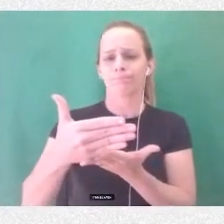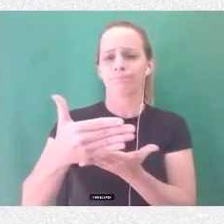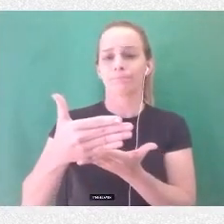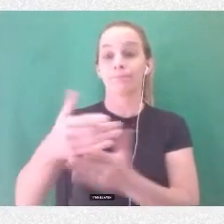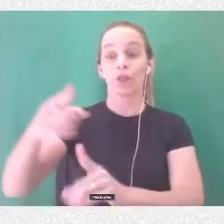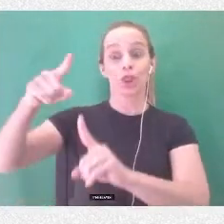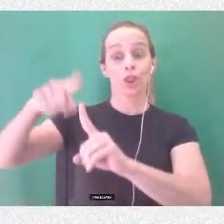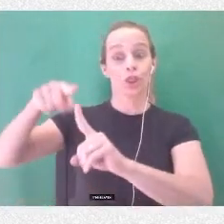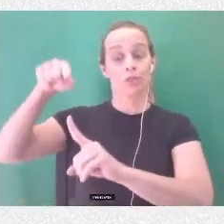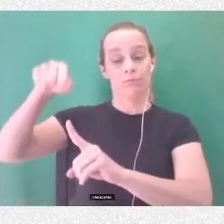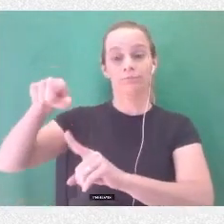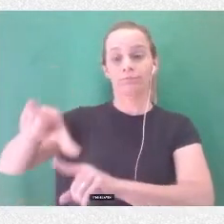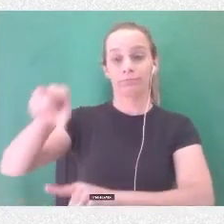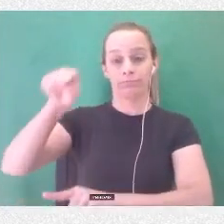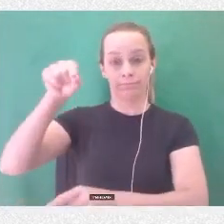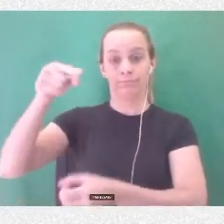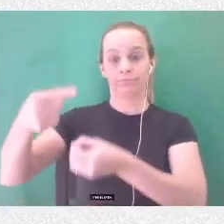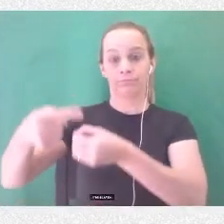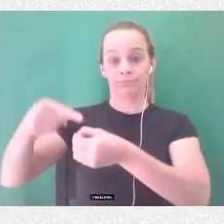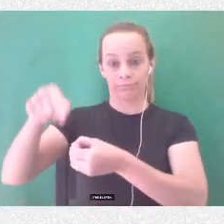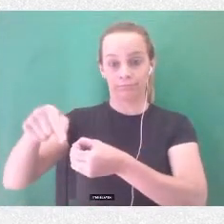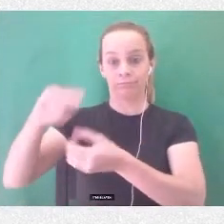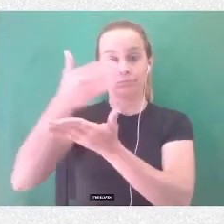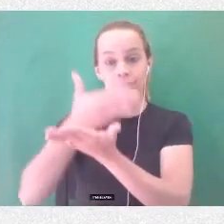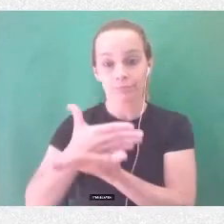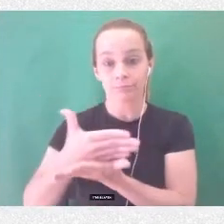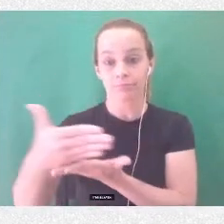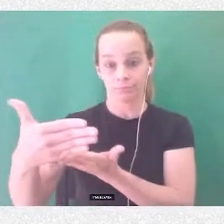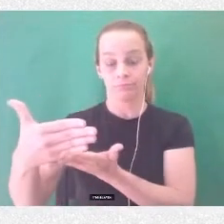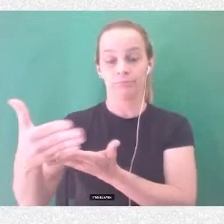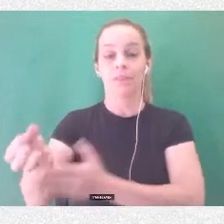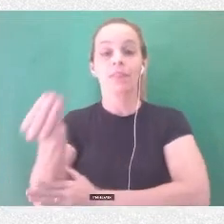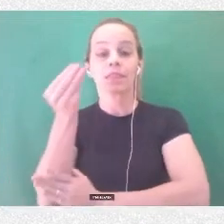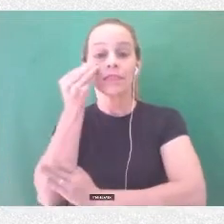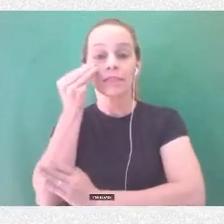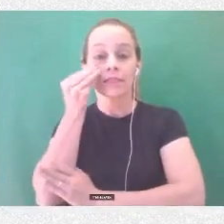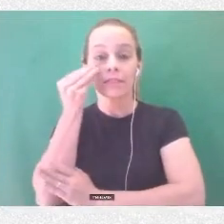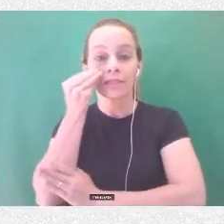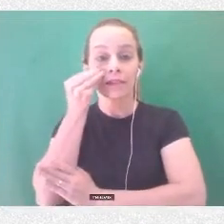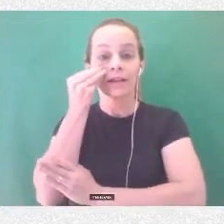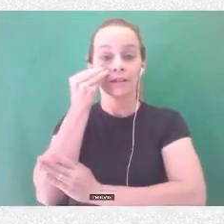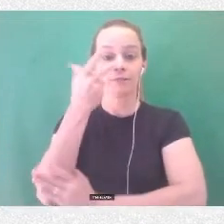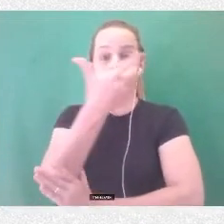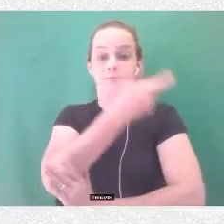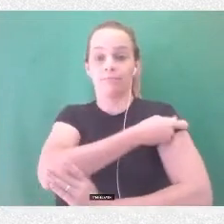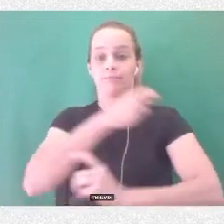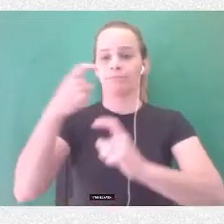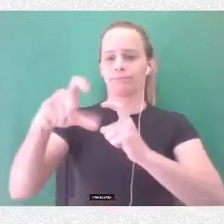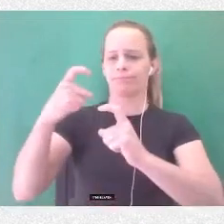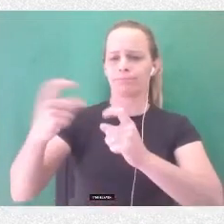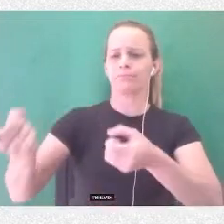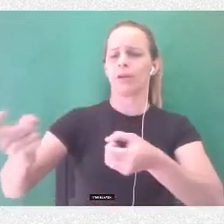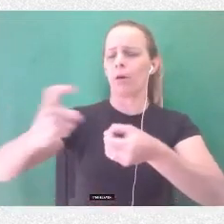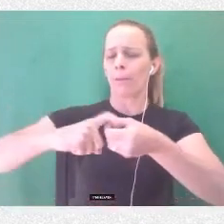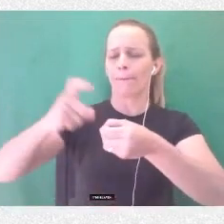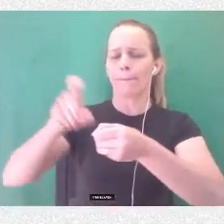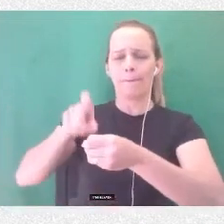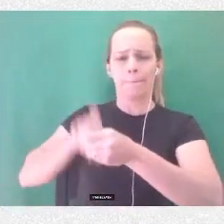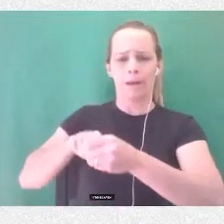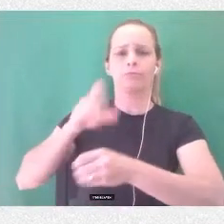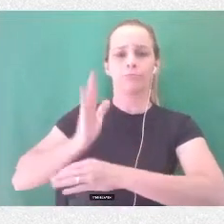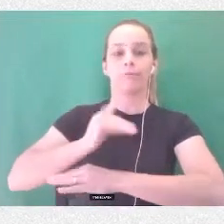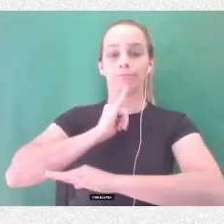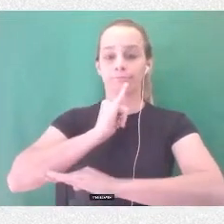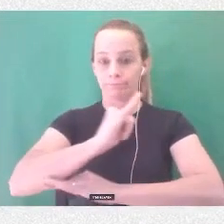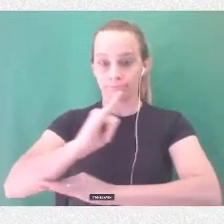Toledo, a partir, enfim, dos testes feitos pela Pfizer, com todos os parceiros já mencionados,